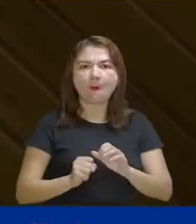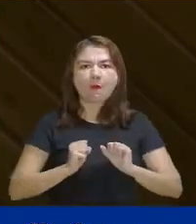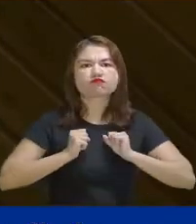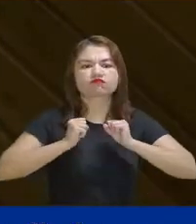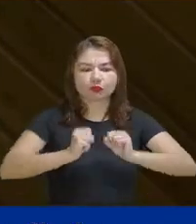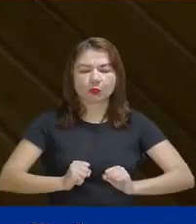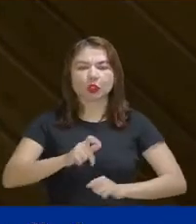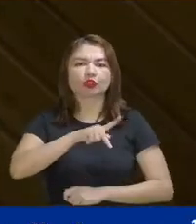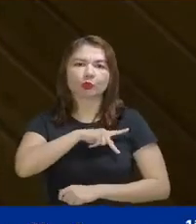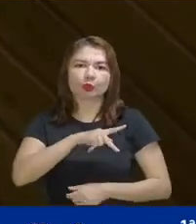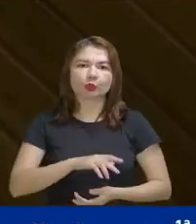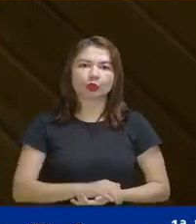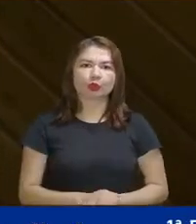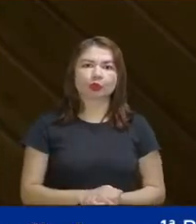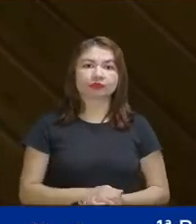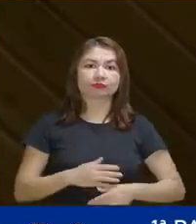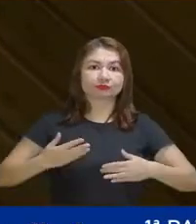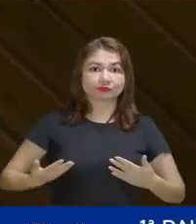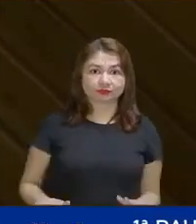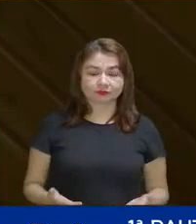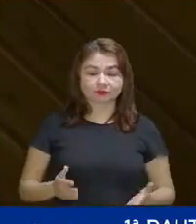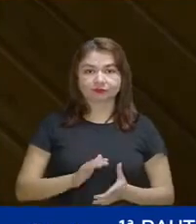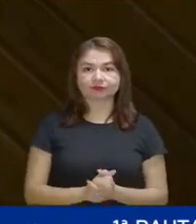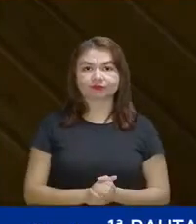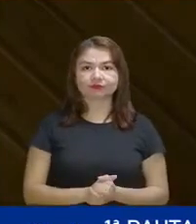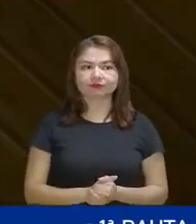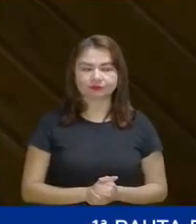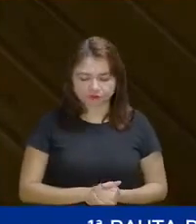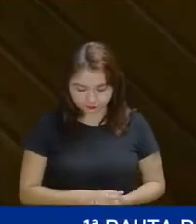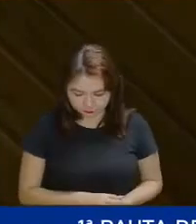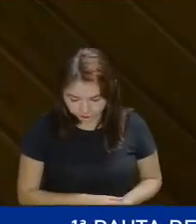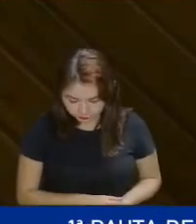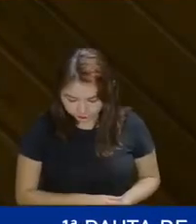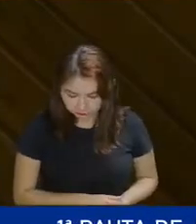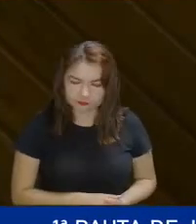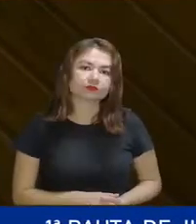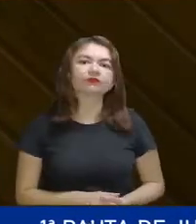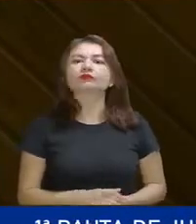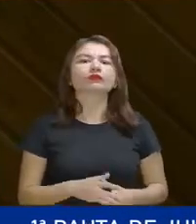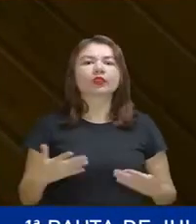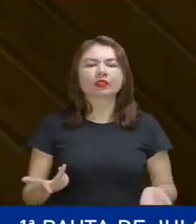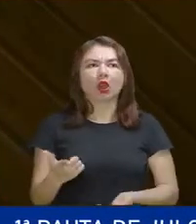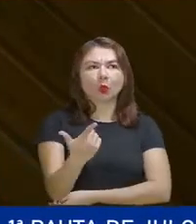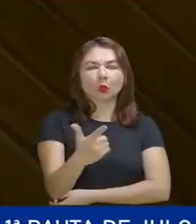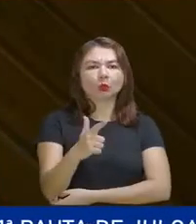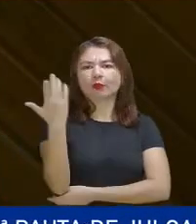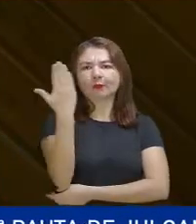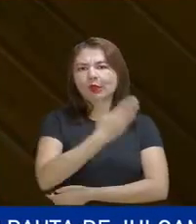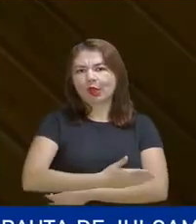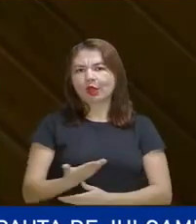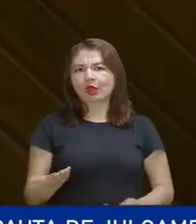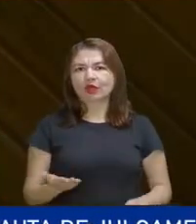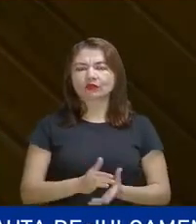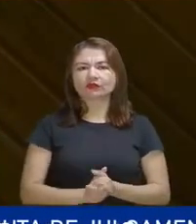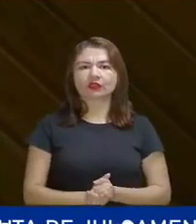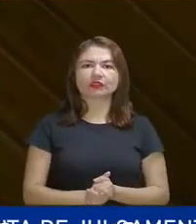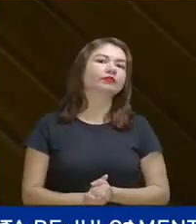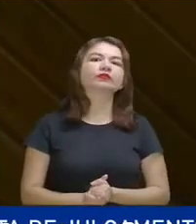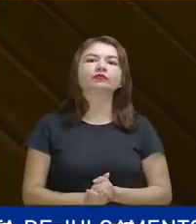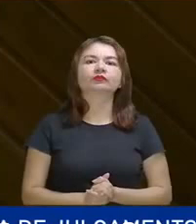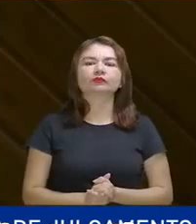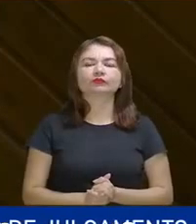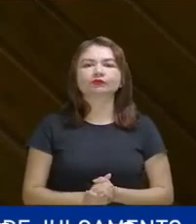basicamente, incitando a questão das preliminares e arguindo a inexistência da comprovação da ocorrência desse